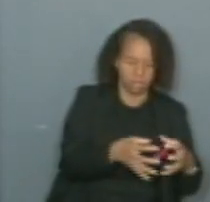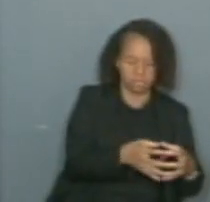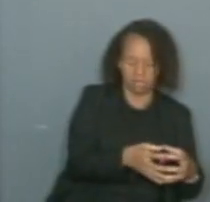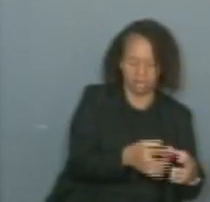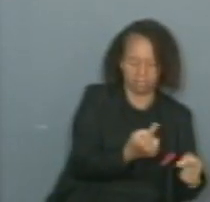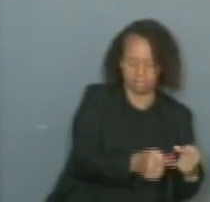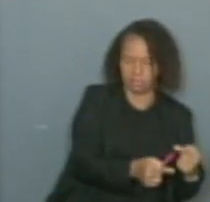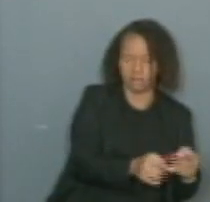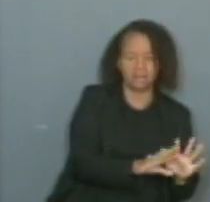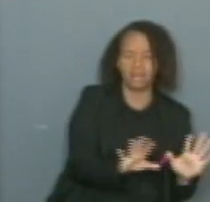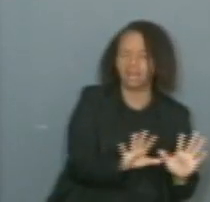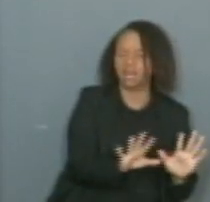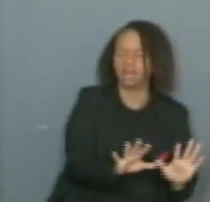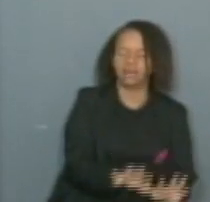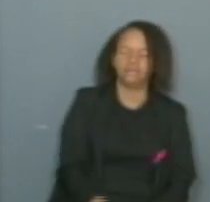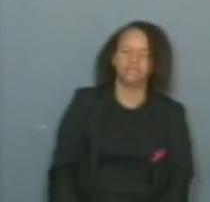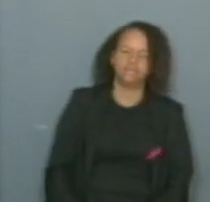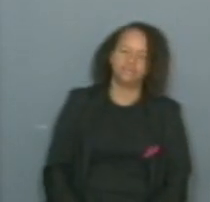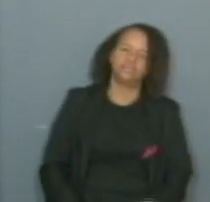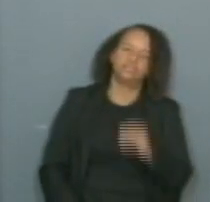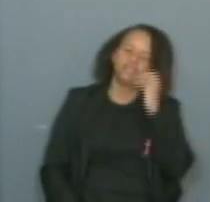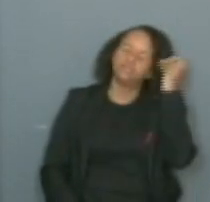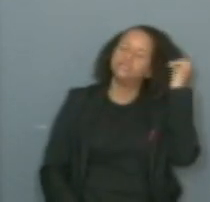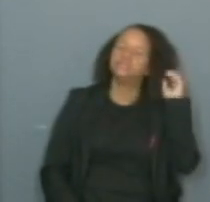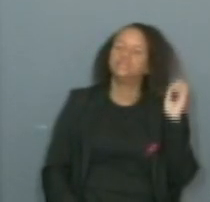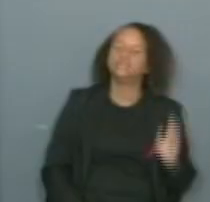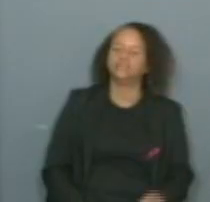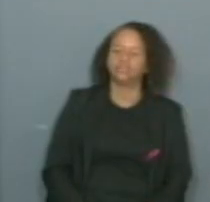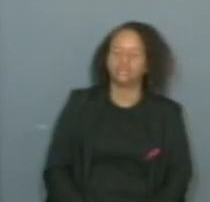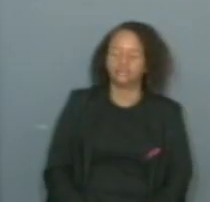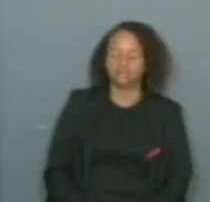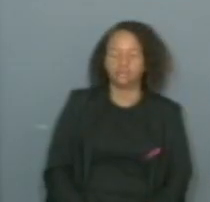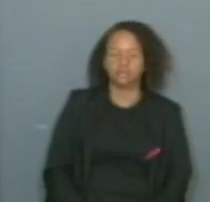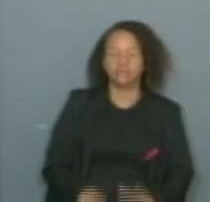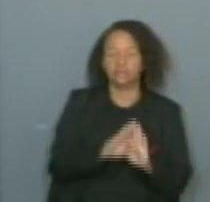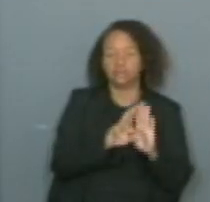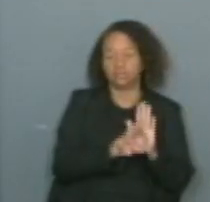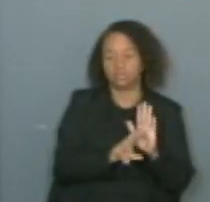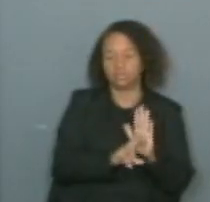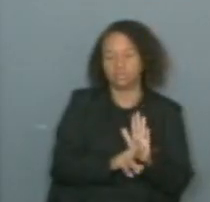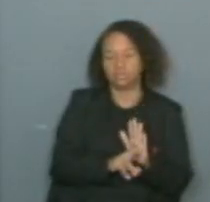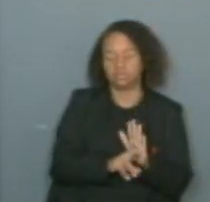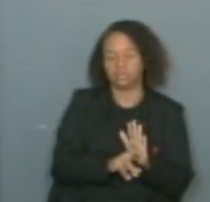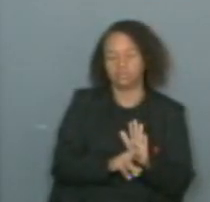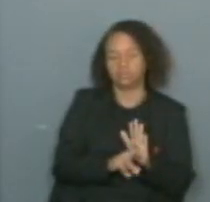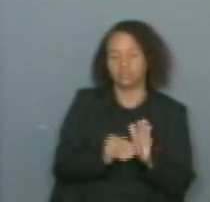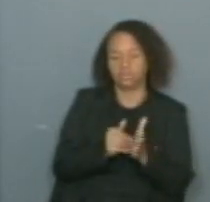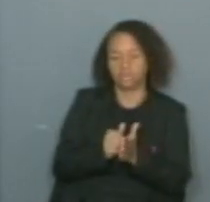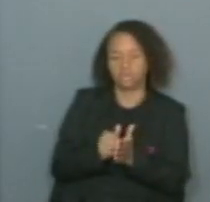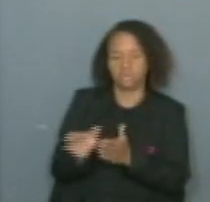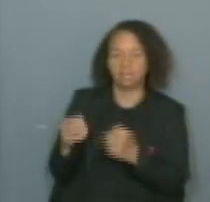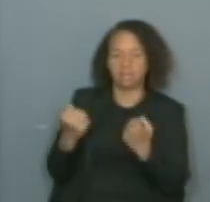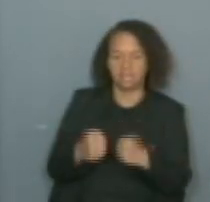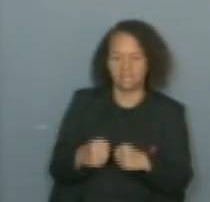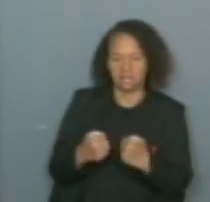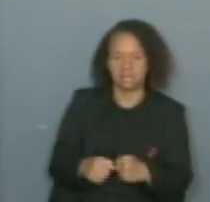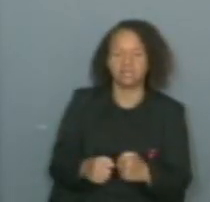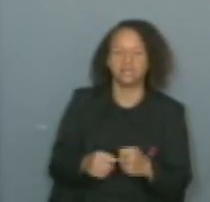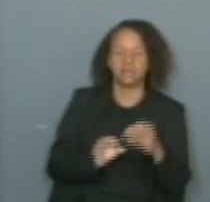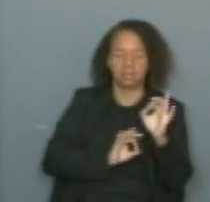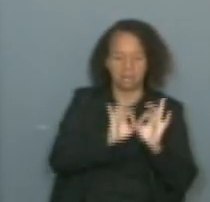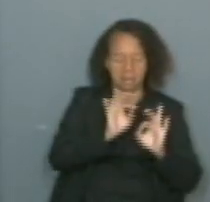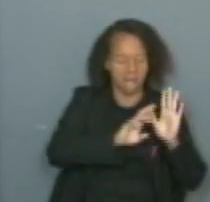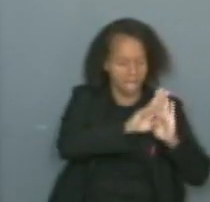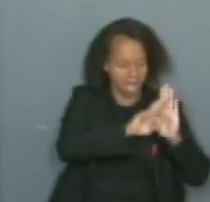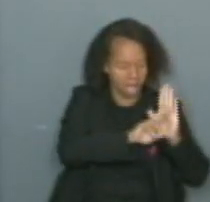interfere. É um absurdo. Ajustes e critérios de isonomia precisam ter urgente, aprimorar os